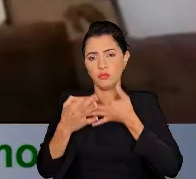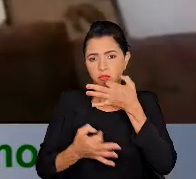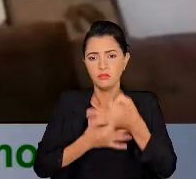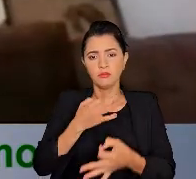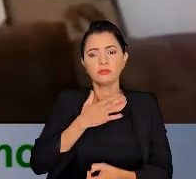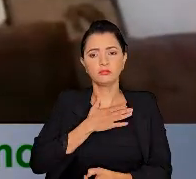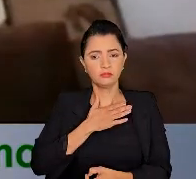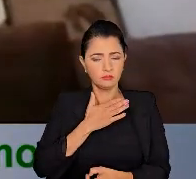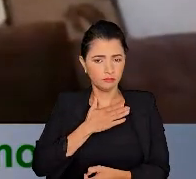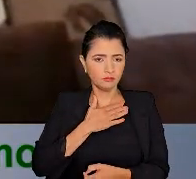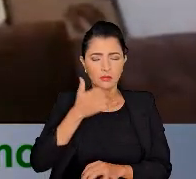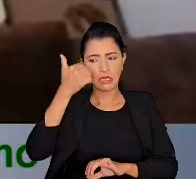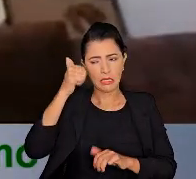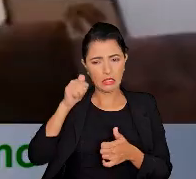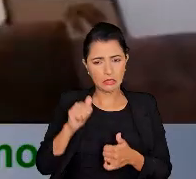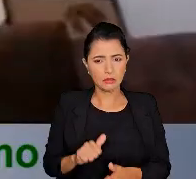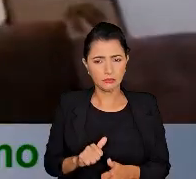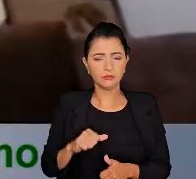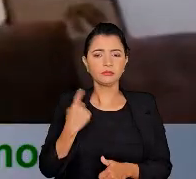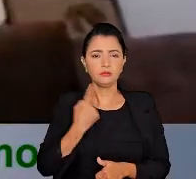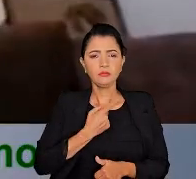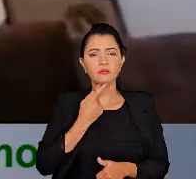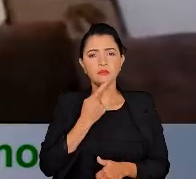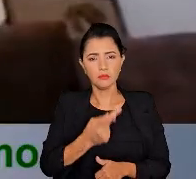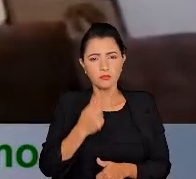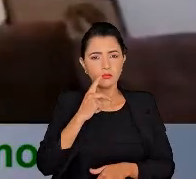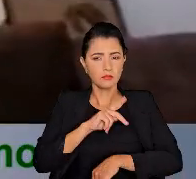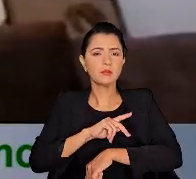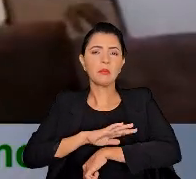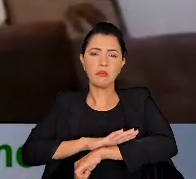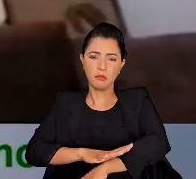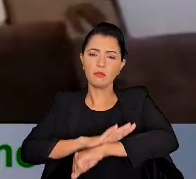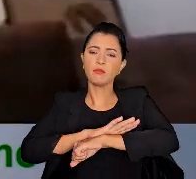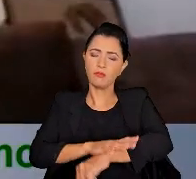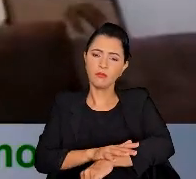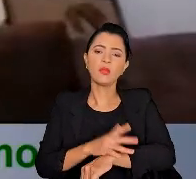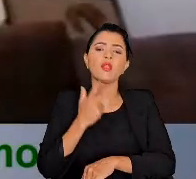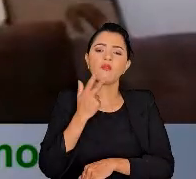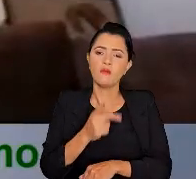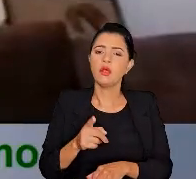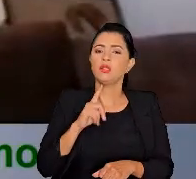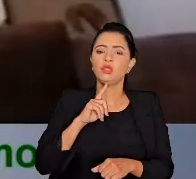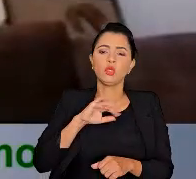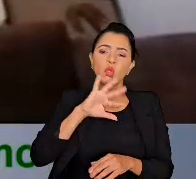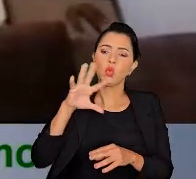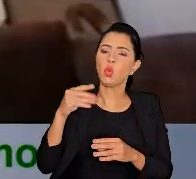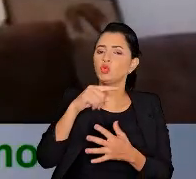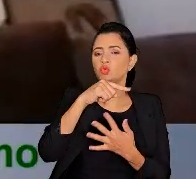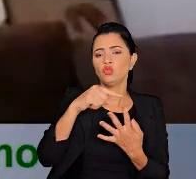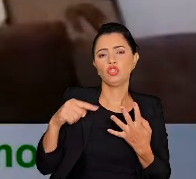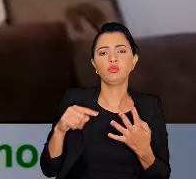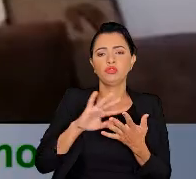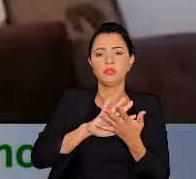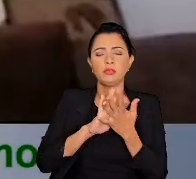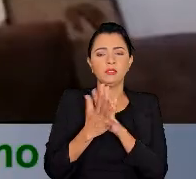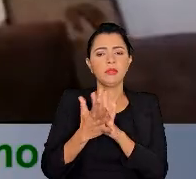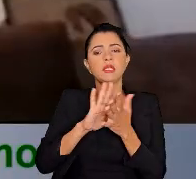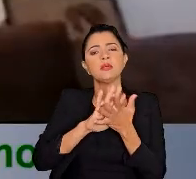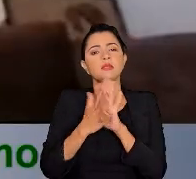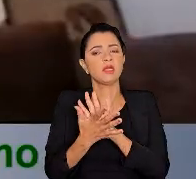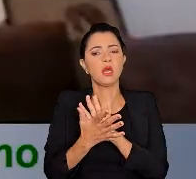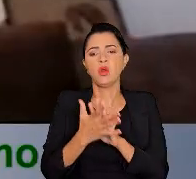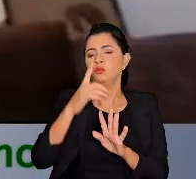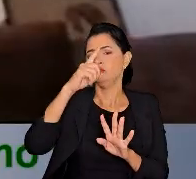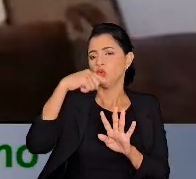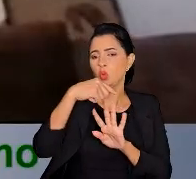de analisar tudo isso, quando nós falamos em racismo, nós estamos falando em todos os tipos de discriminação. Todos